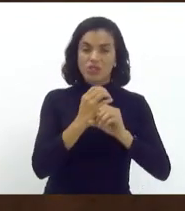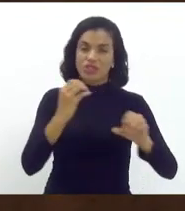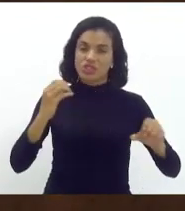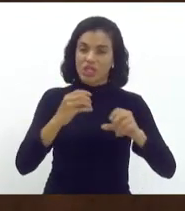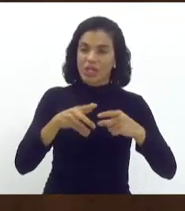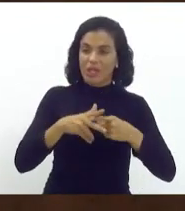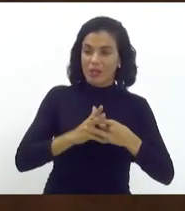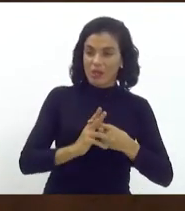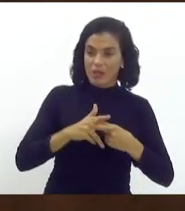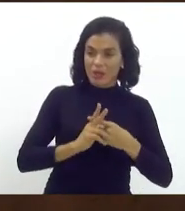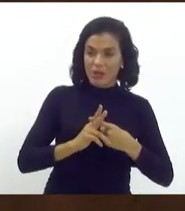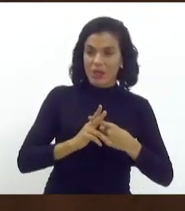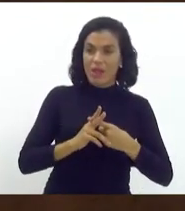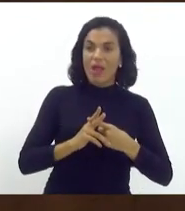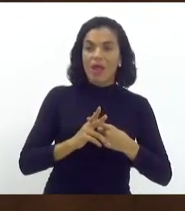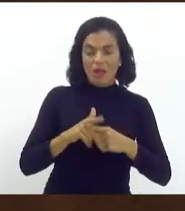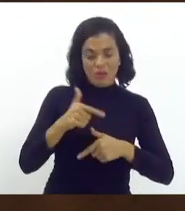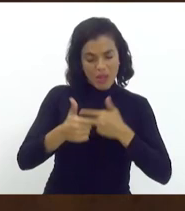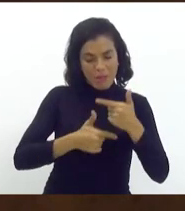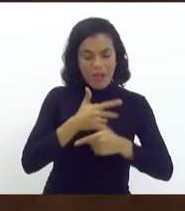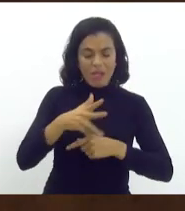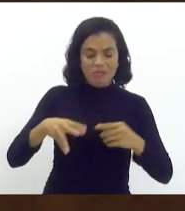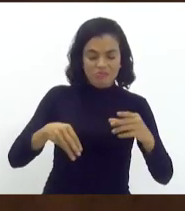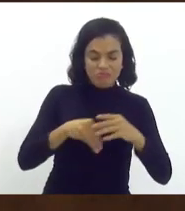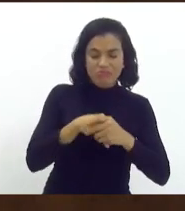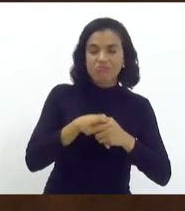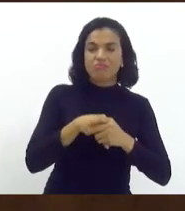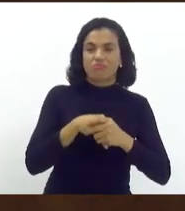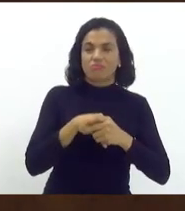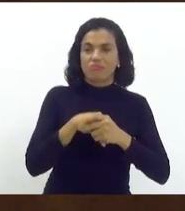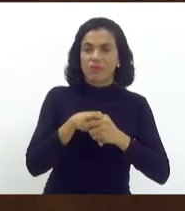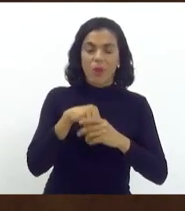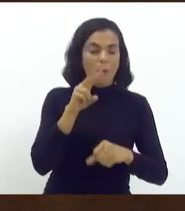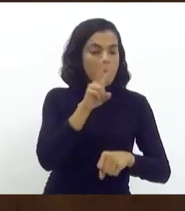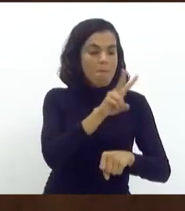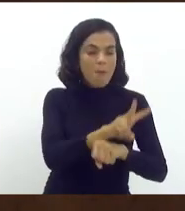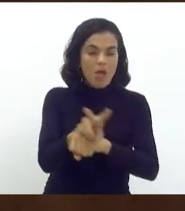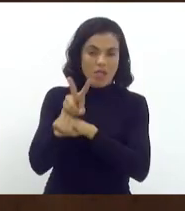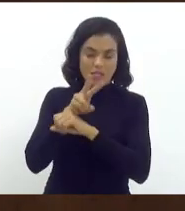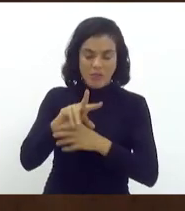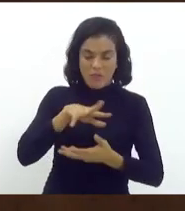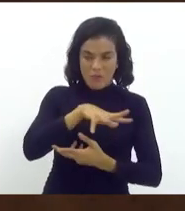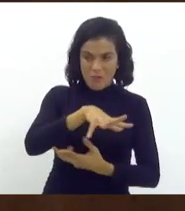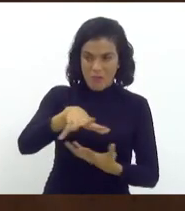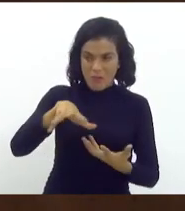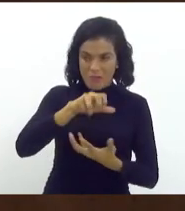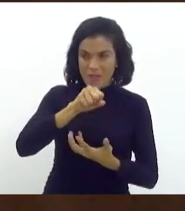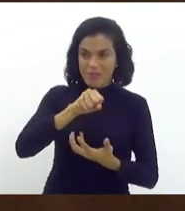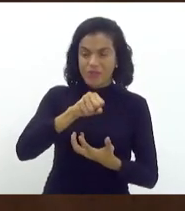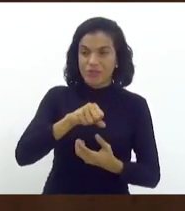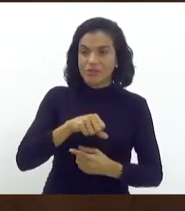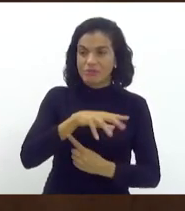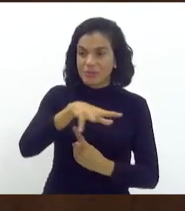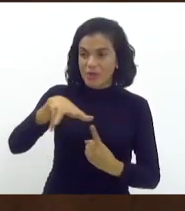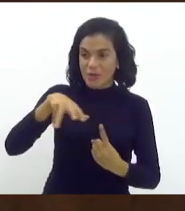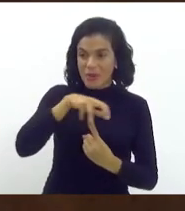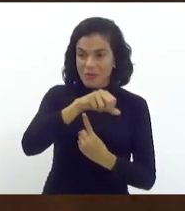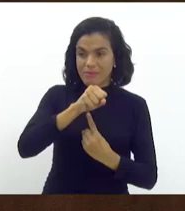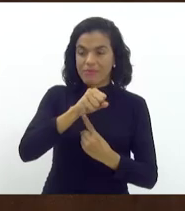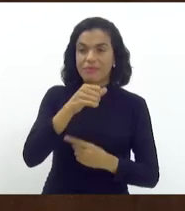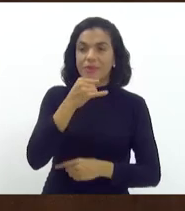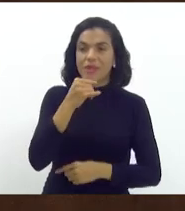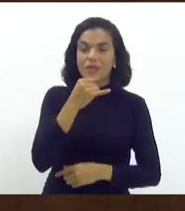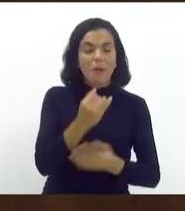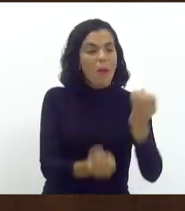trabalhei na implantação de sistemas de proteção do meio ambiente por exemplo se você tivesse uma